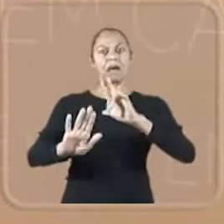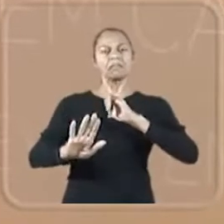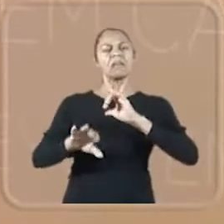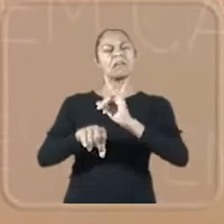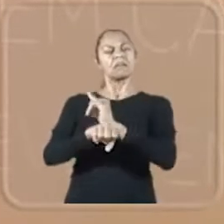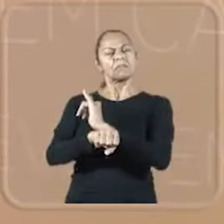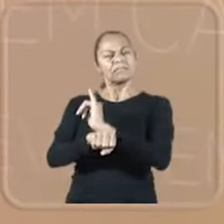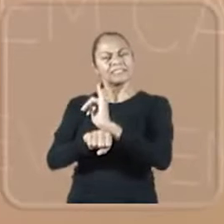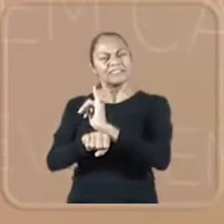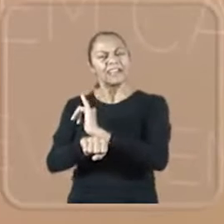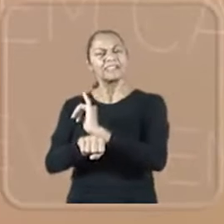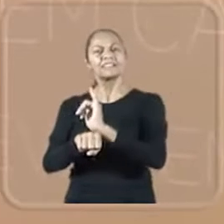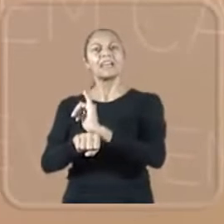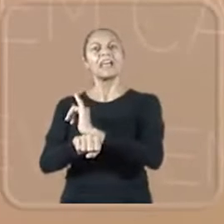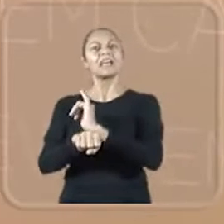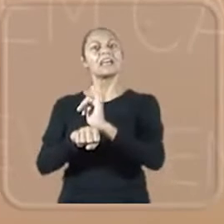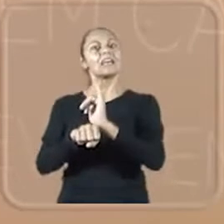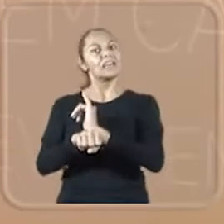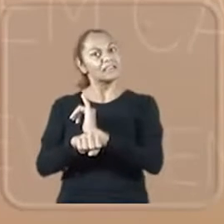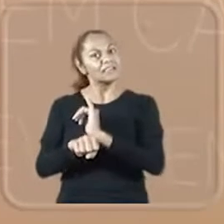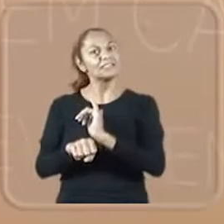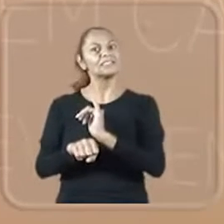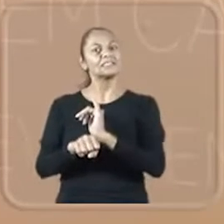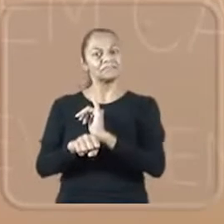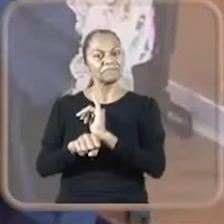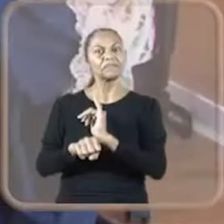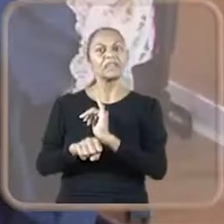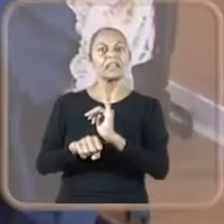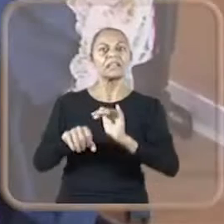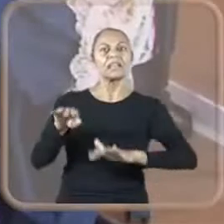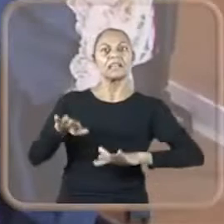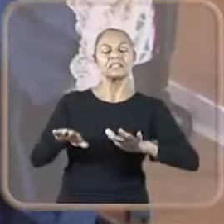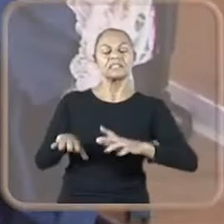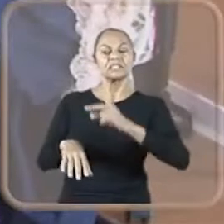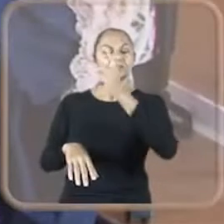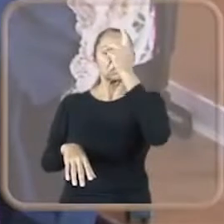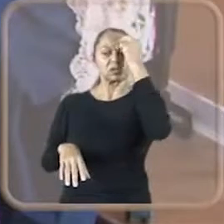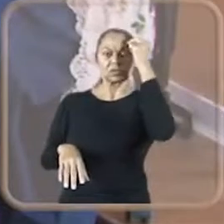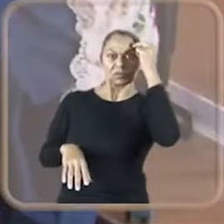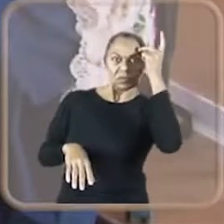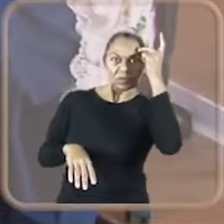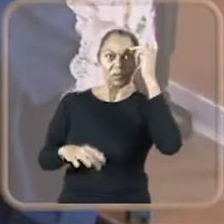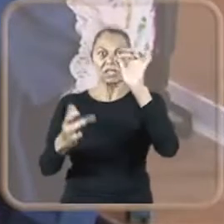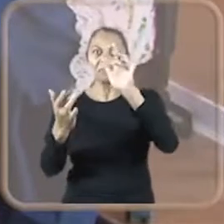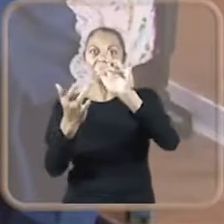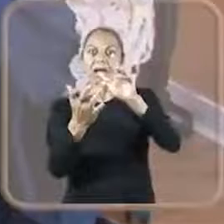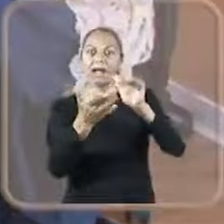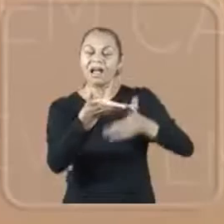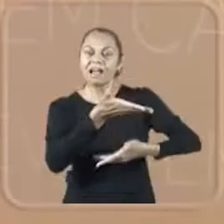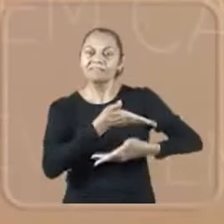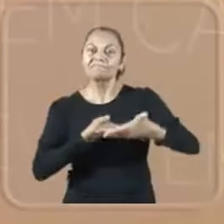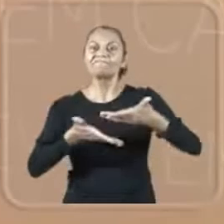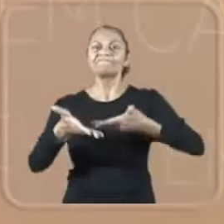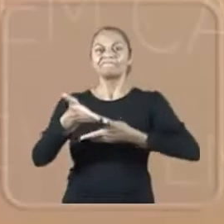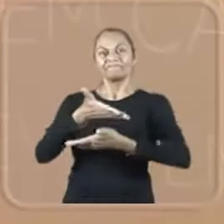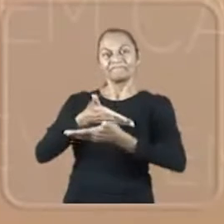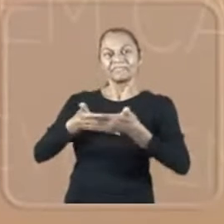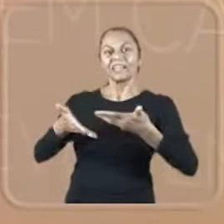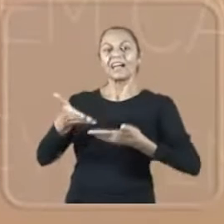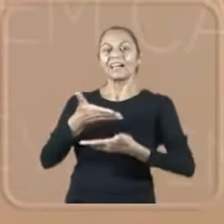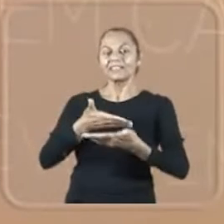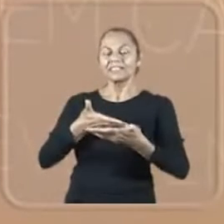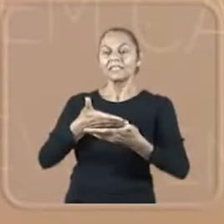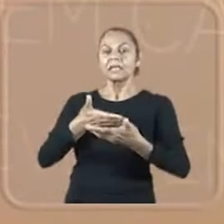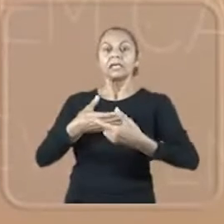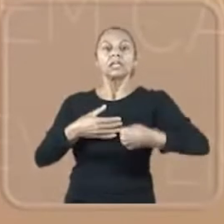com os conflitos que não são familiares, com as pessoas que não são queridas, que não são caras, com quem a gente lida e tem intimidade, em que a